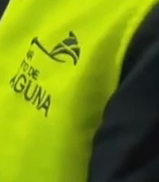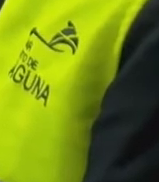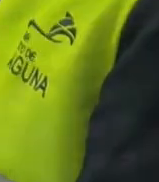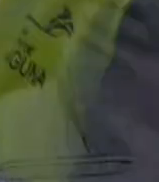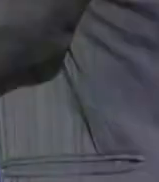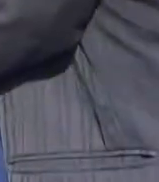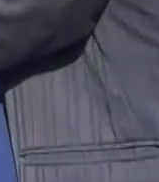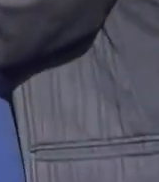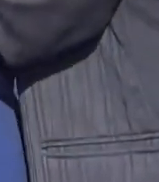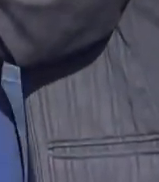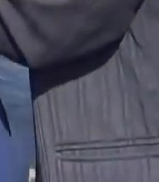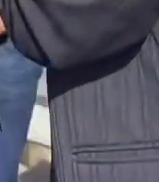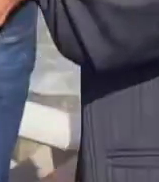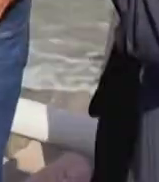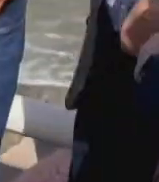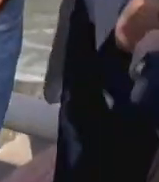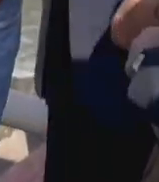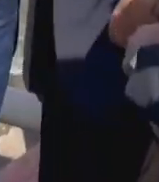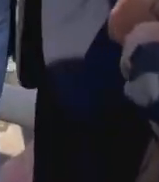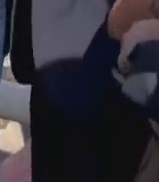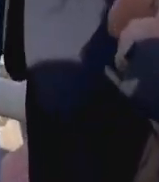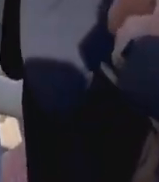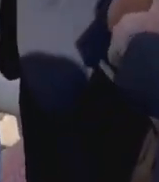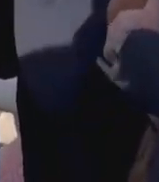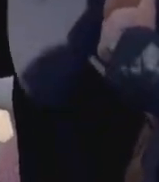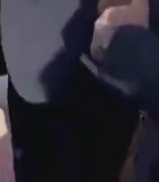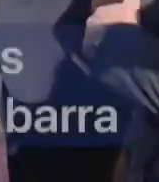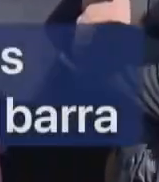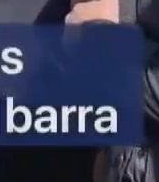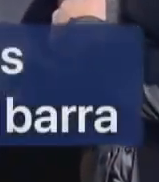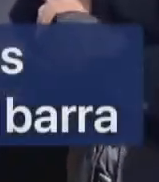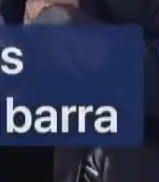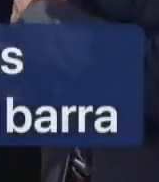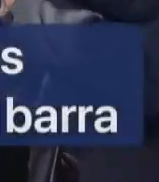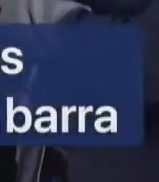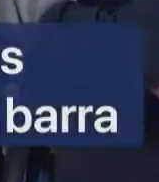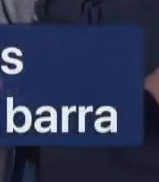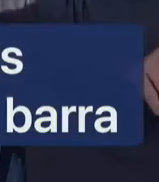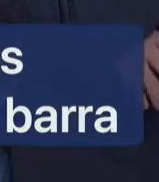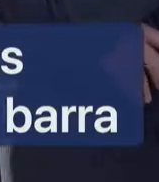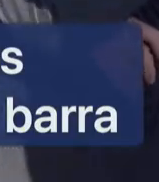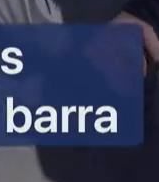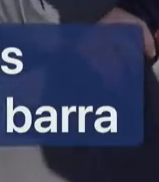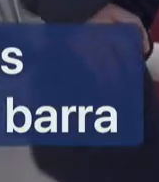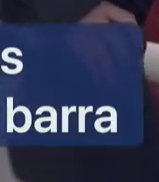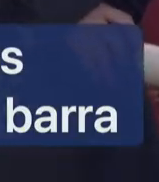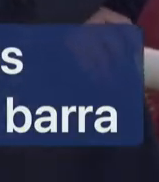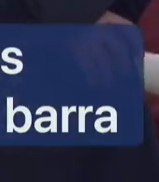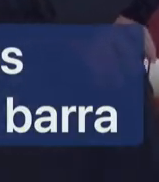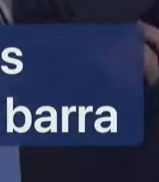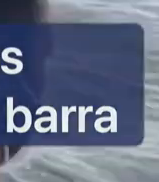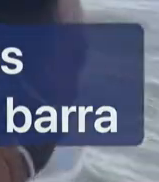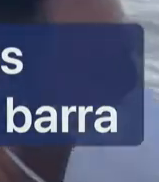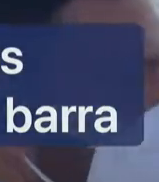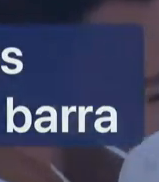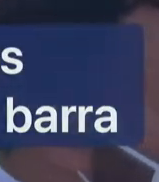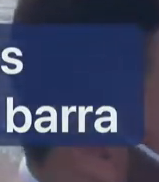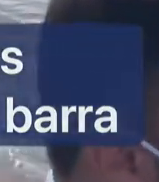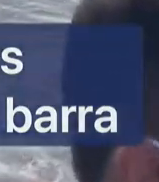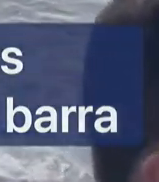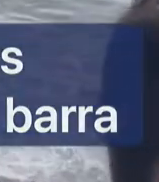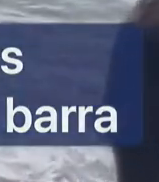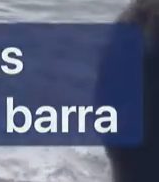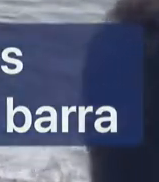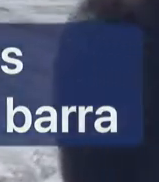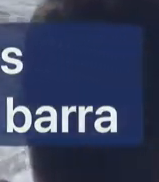Está aí o deputado Volney, deputado Daniel Freitas, deputada Giovana de Sá. Ali é o Moles da Barra, com as imagens dos